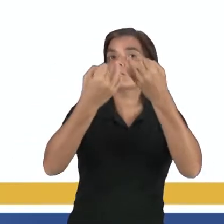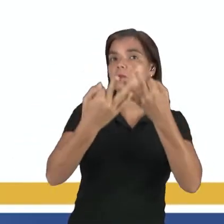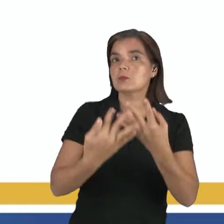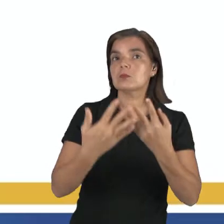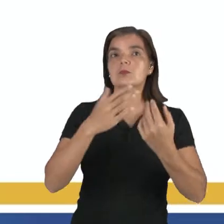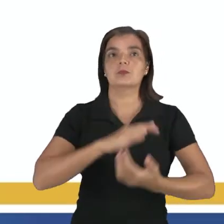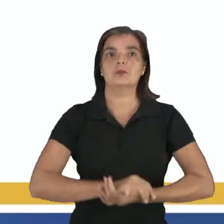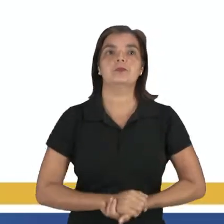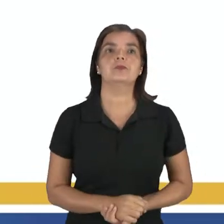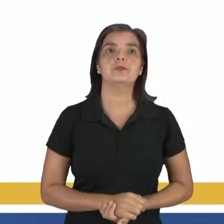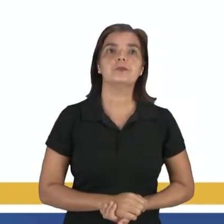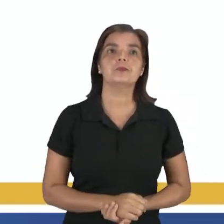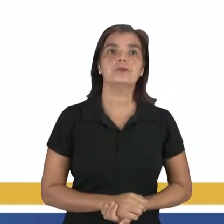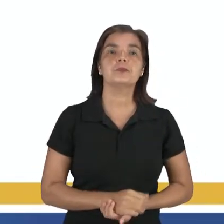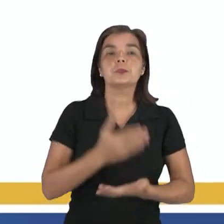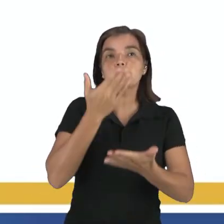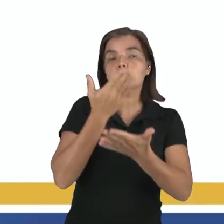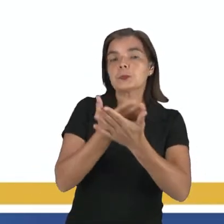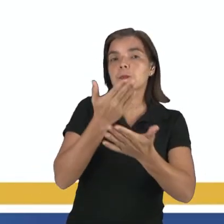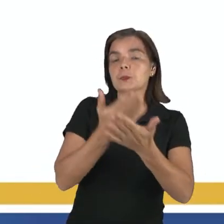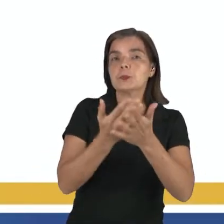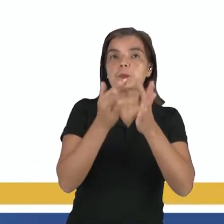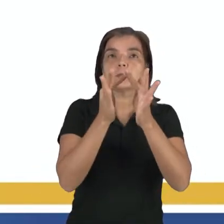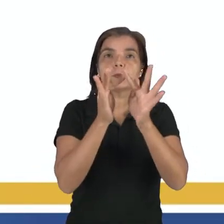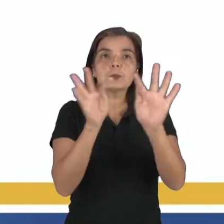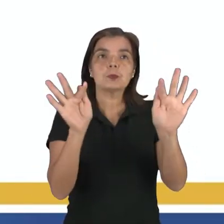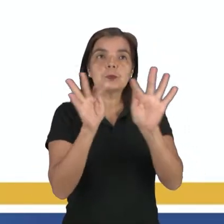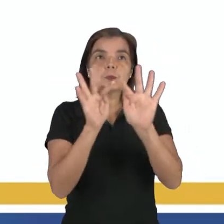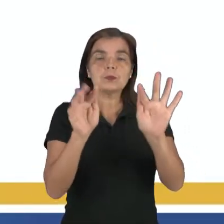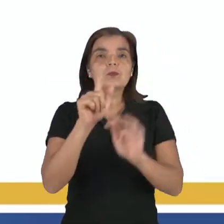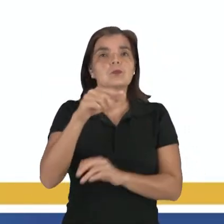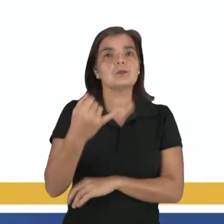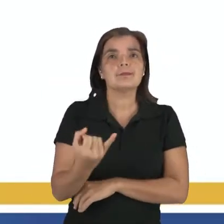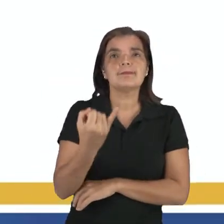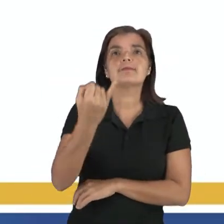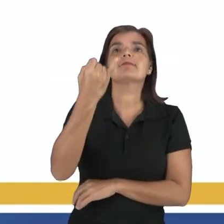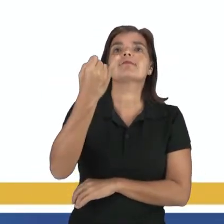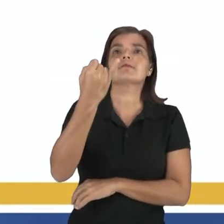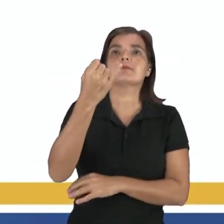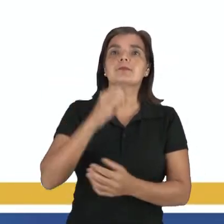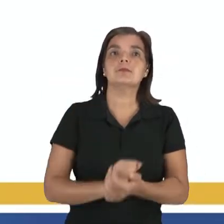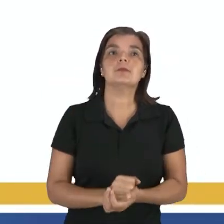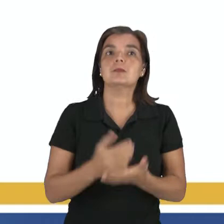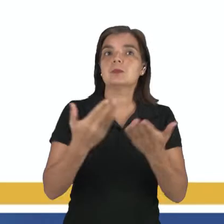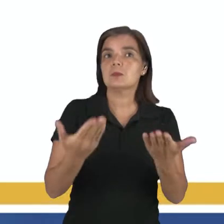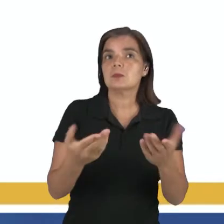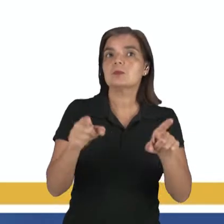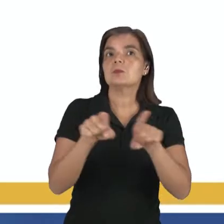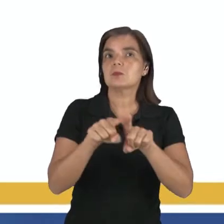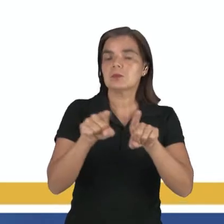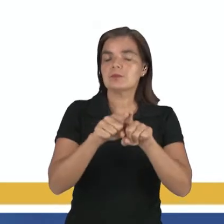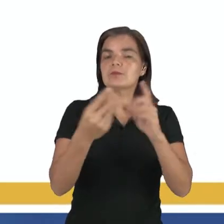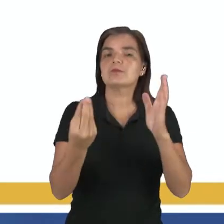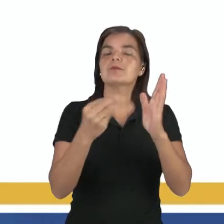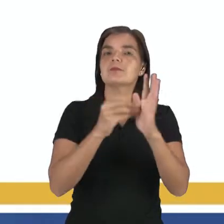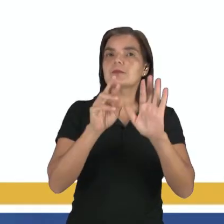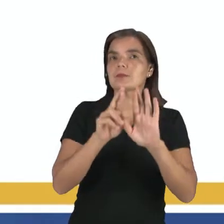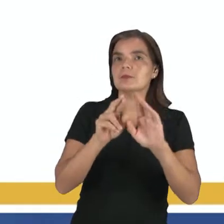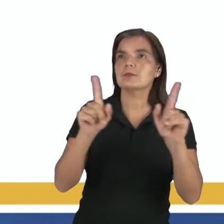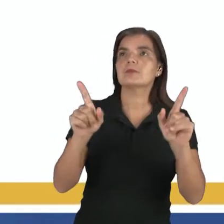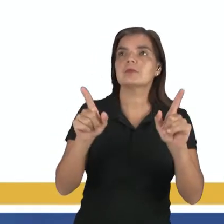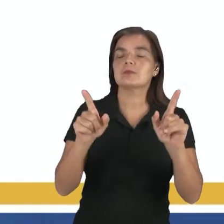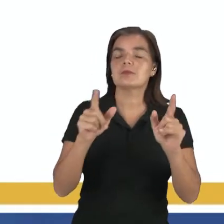conceito. O estudo das funções é importante, uma vez que elas podem